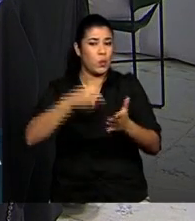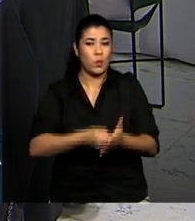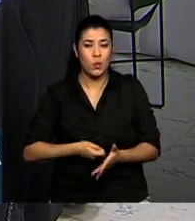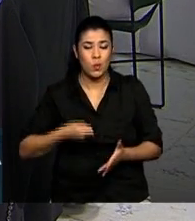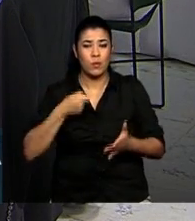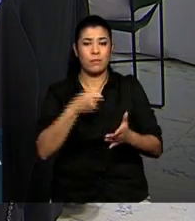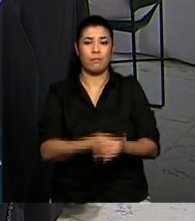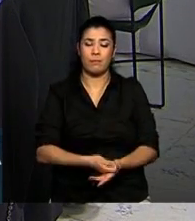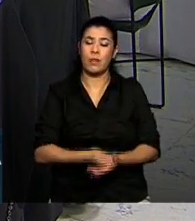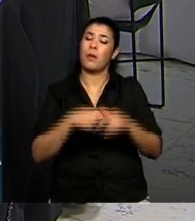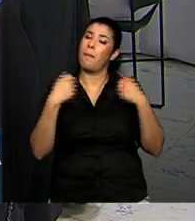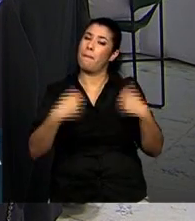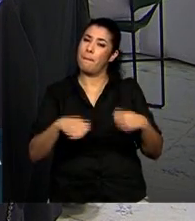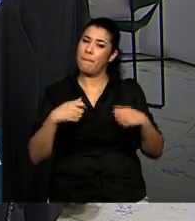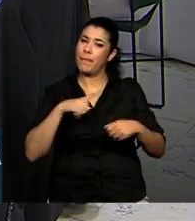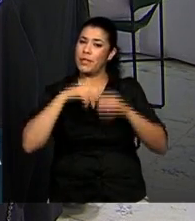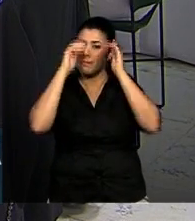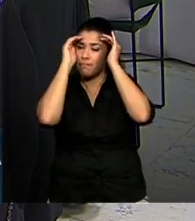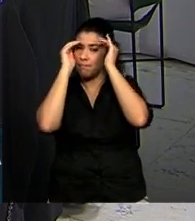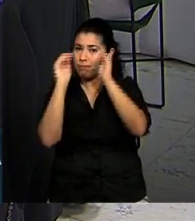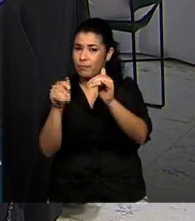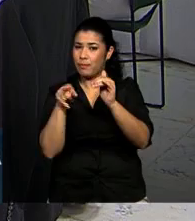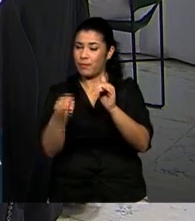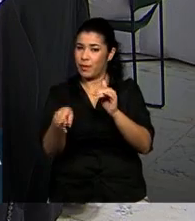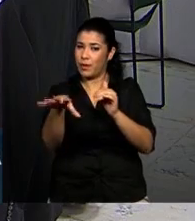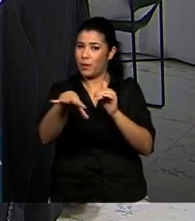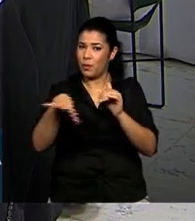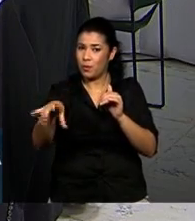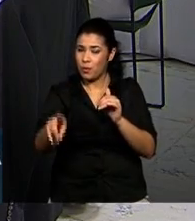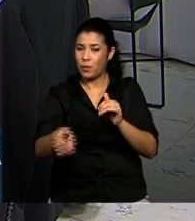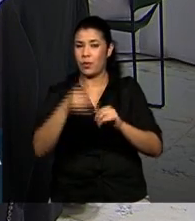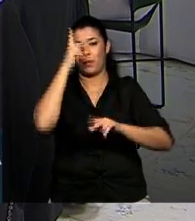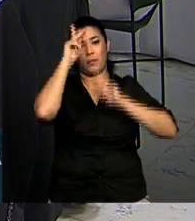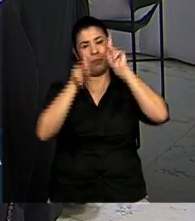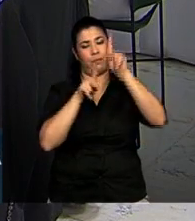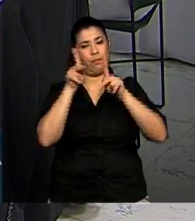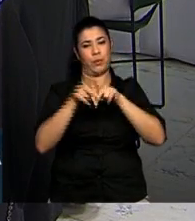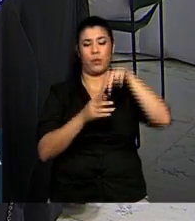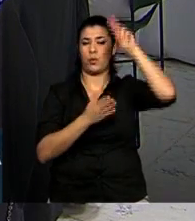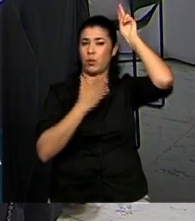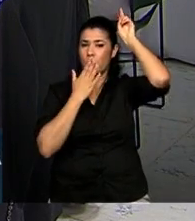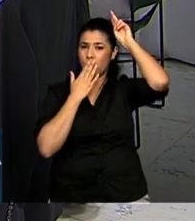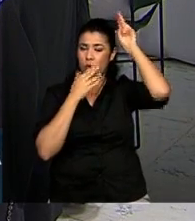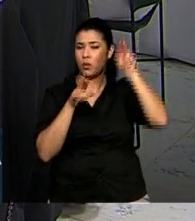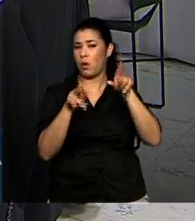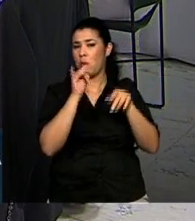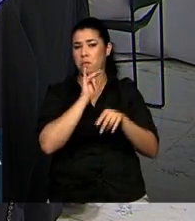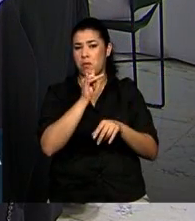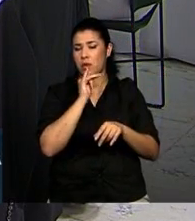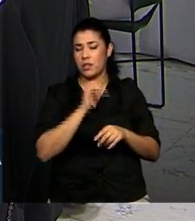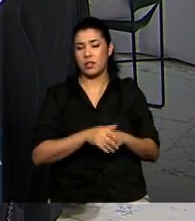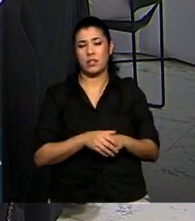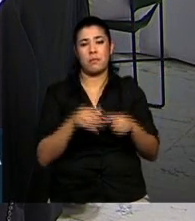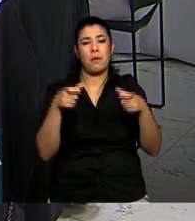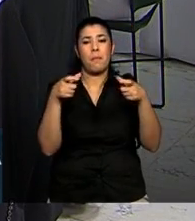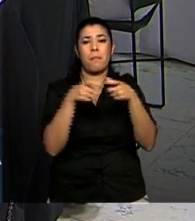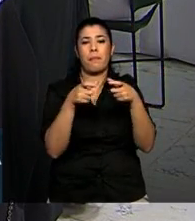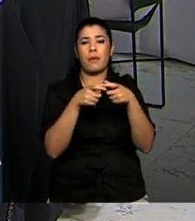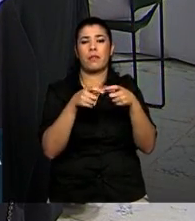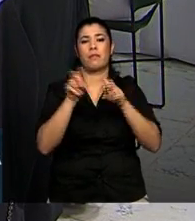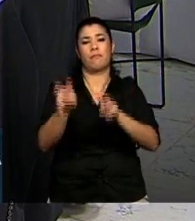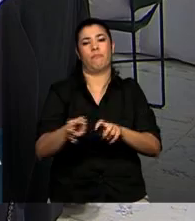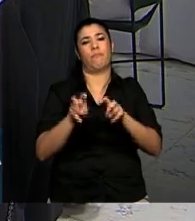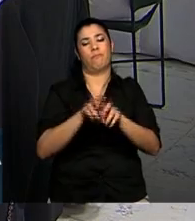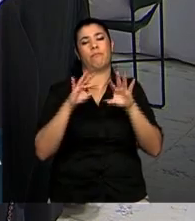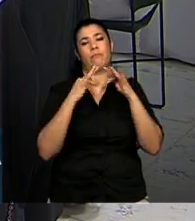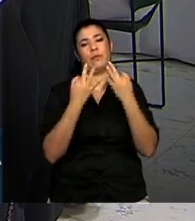assegurar os direitos eh do povo indígena no nosso país como dos pequenos agricultores do nosso país é tarefa Nossa